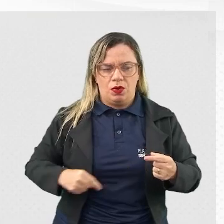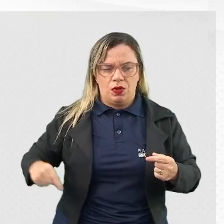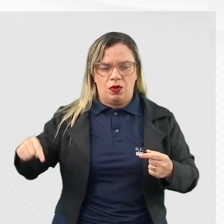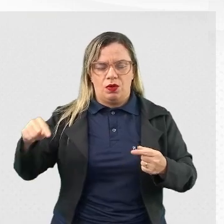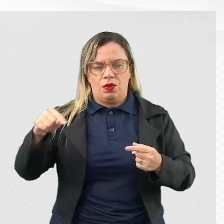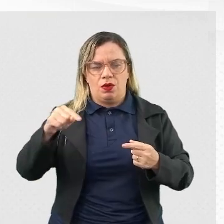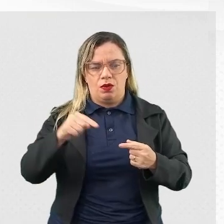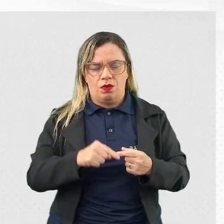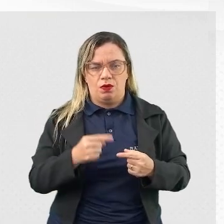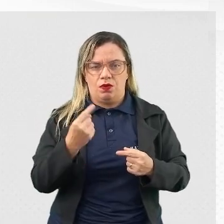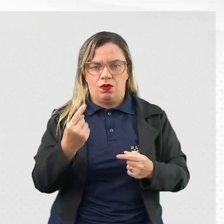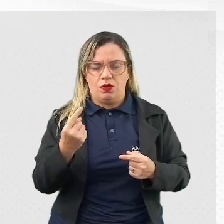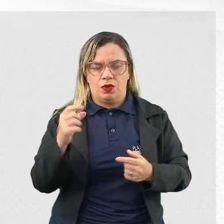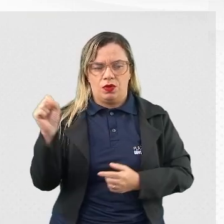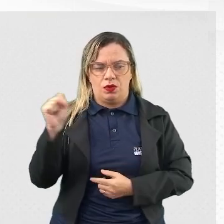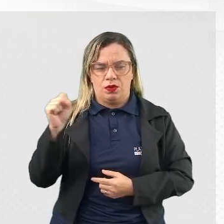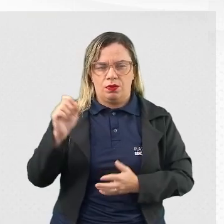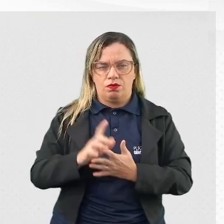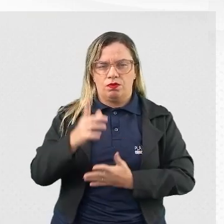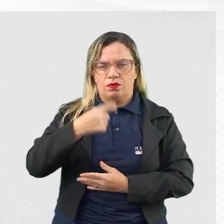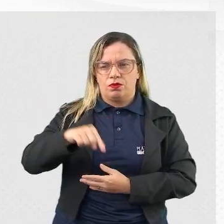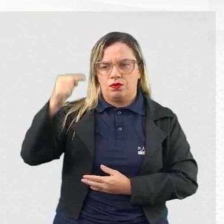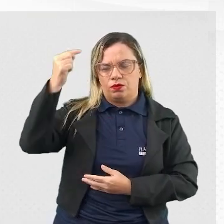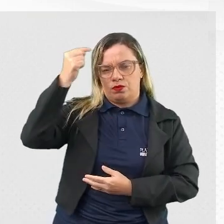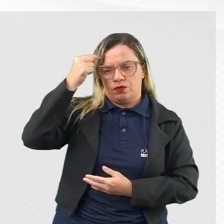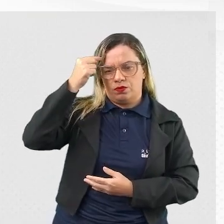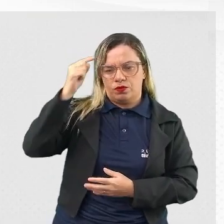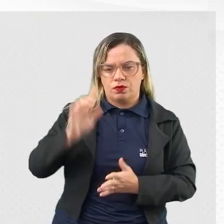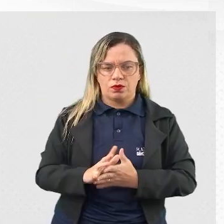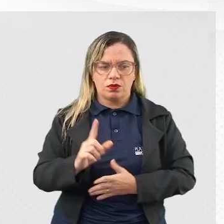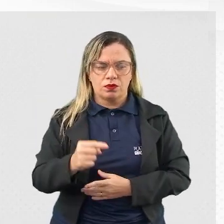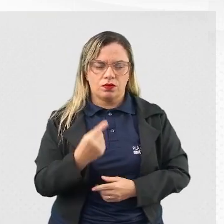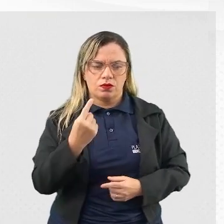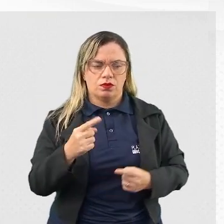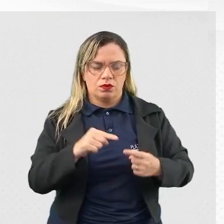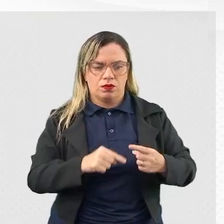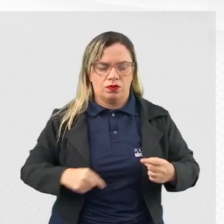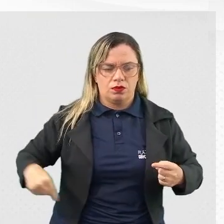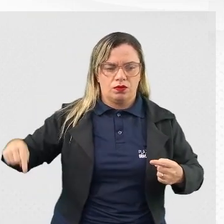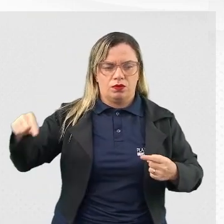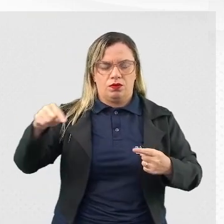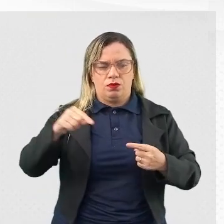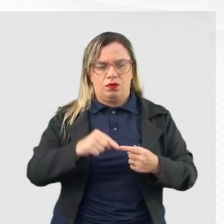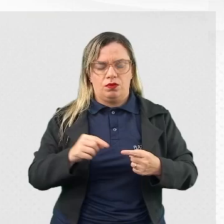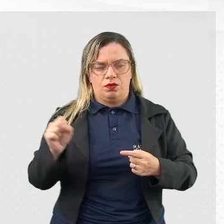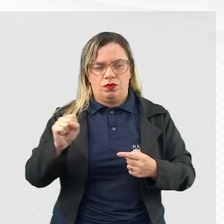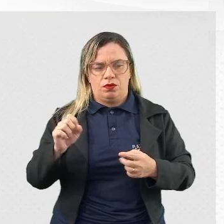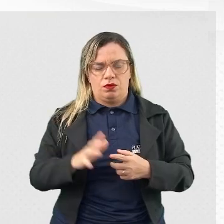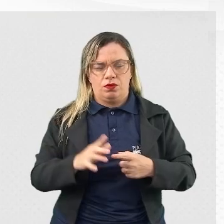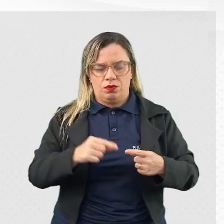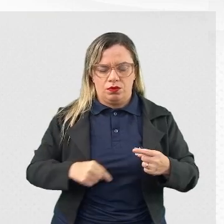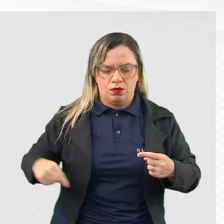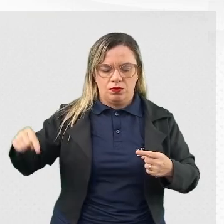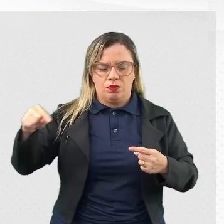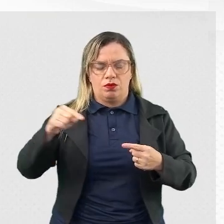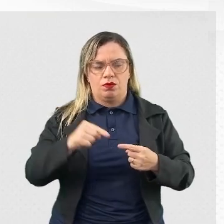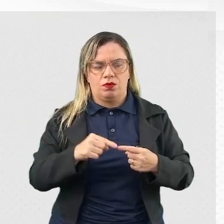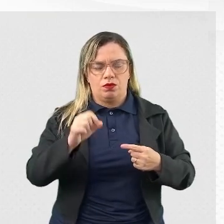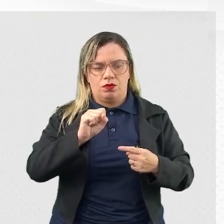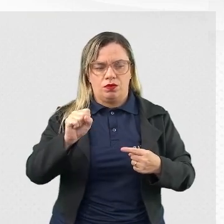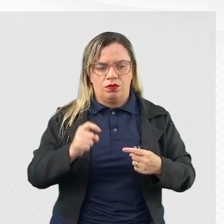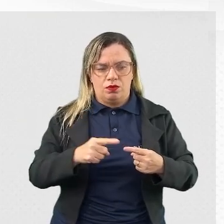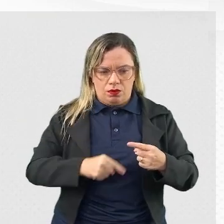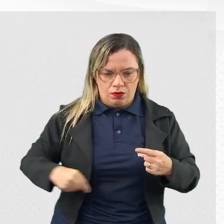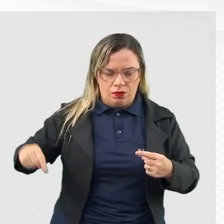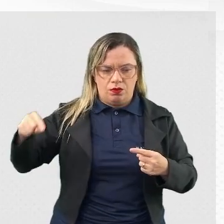cada segundo. Pense comigo. Quem dá uma volta por segundo, ó, 1 segundo dá uma volta, mais 1 segundo dá uma volta,